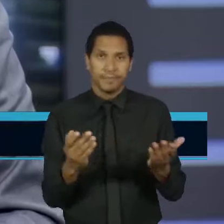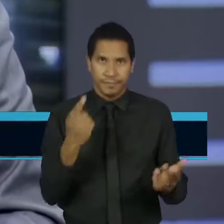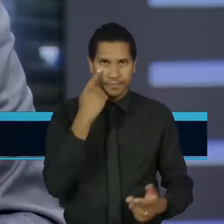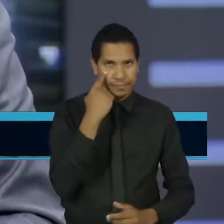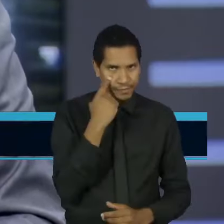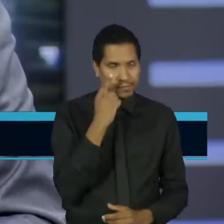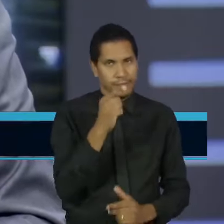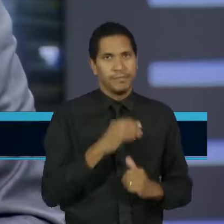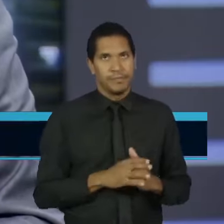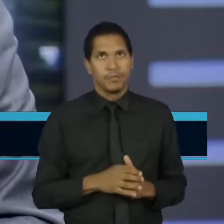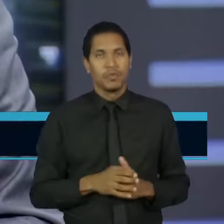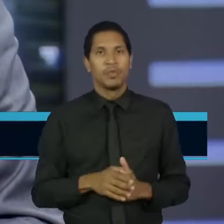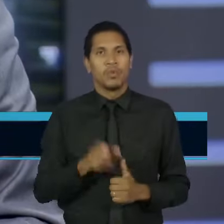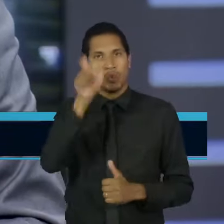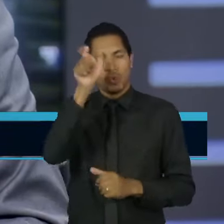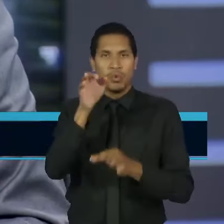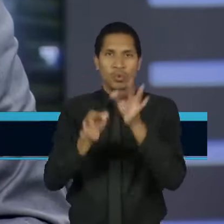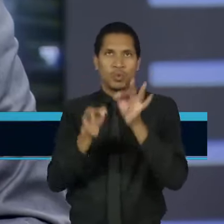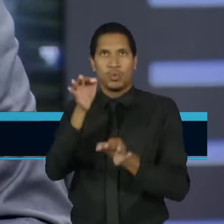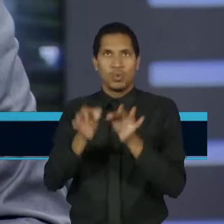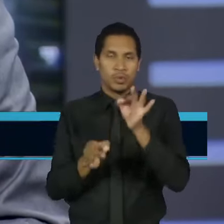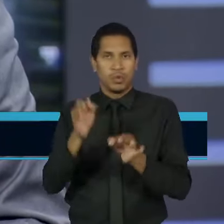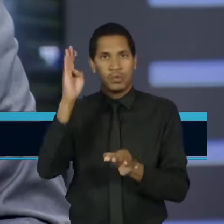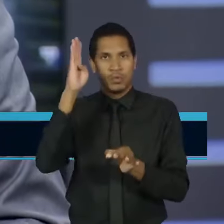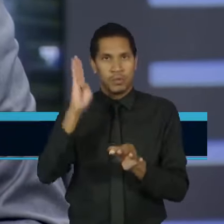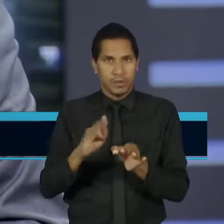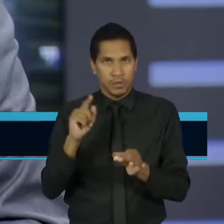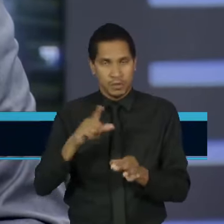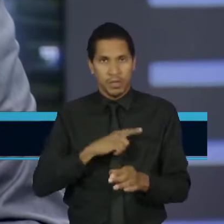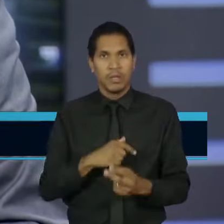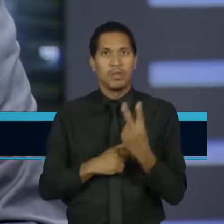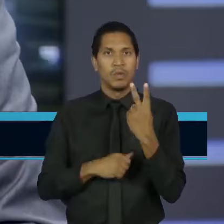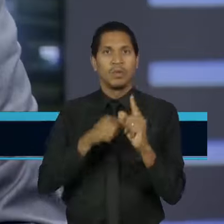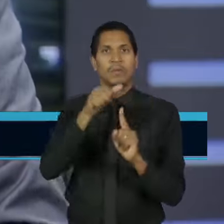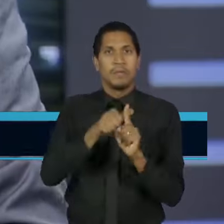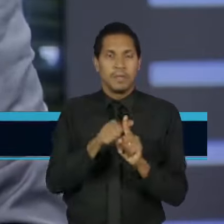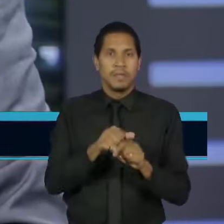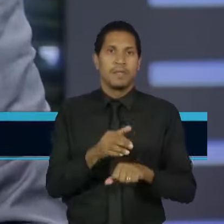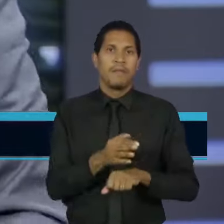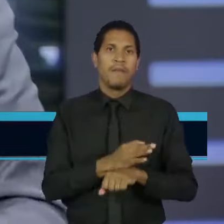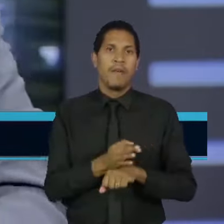lembrança. Todo juiz no Brasil tem 2 meses de férias remuneradas.